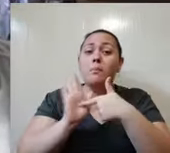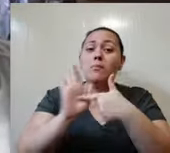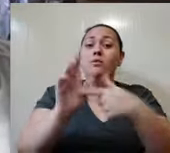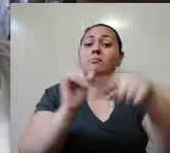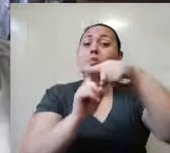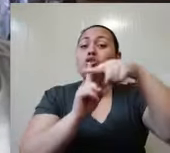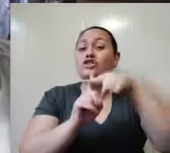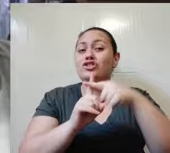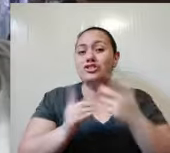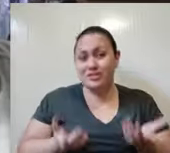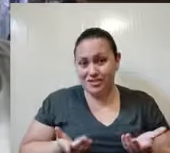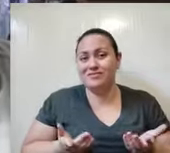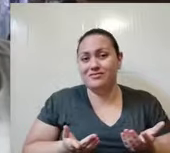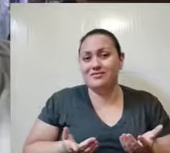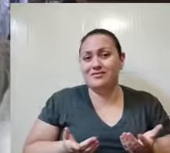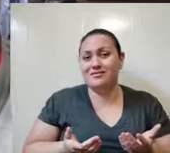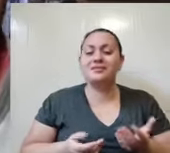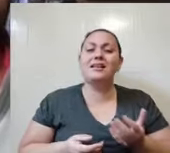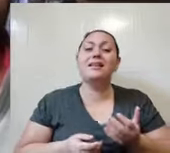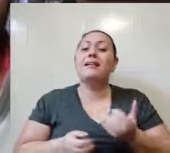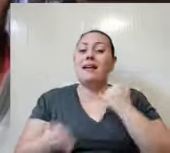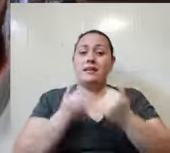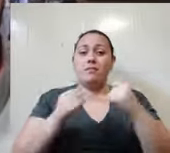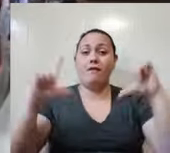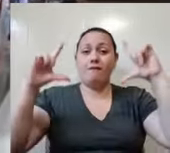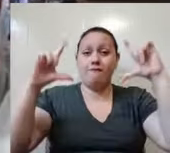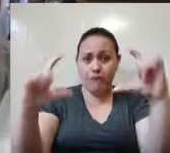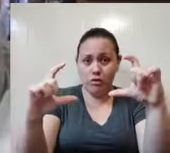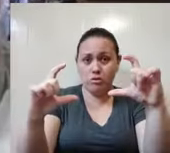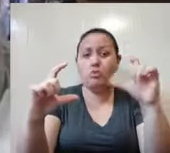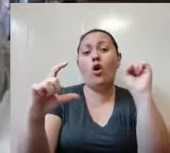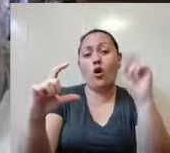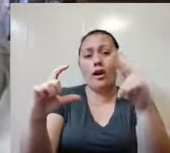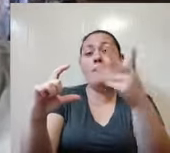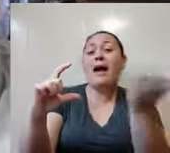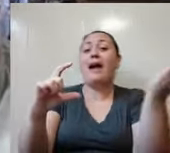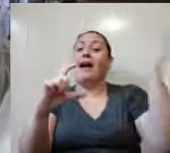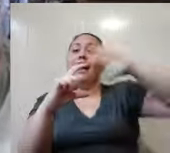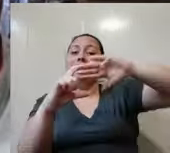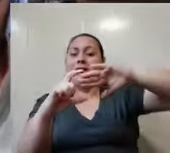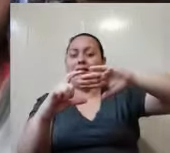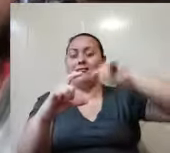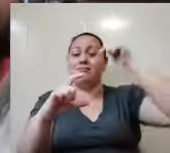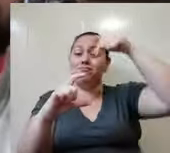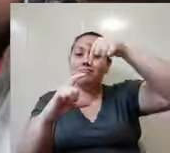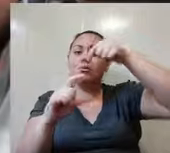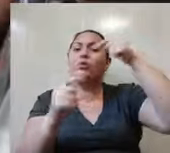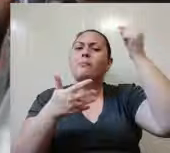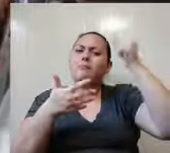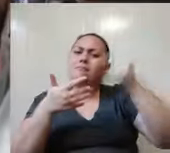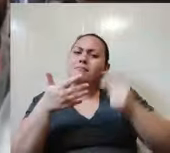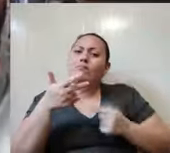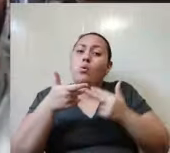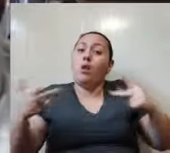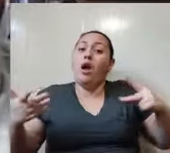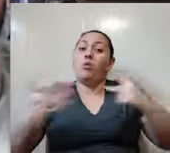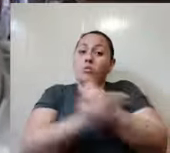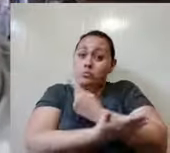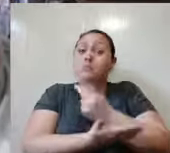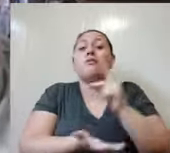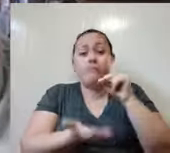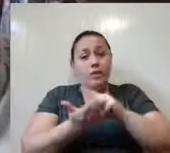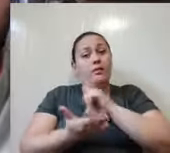que a gente está dizendo? É o que não tá ali naquela foto, é o que não tá ali naquele vídeo, mas é o que com certeza tá na vida